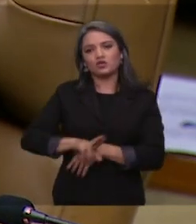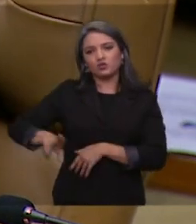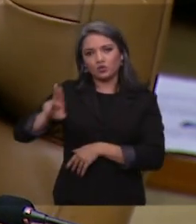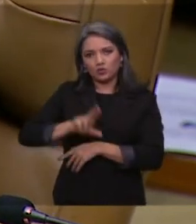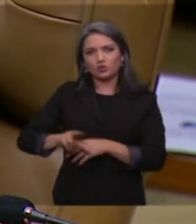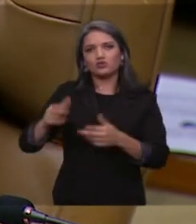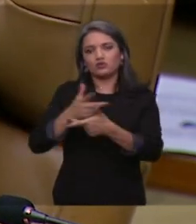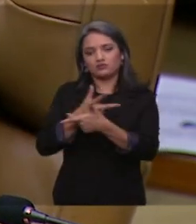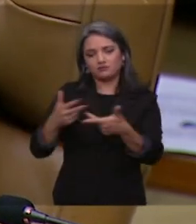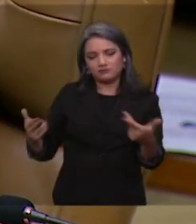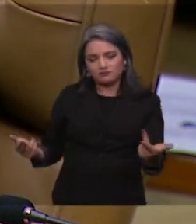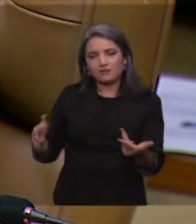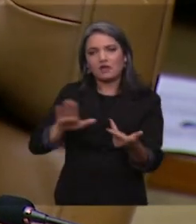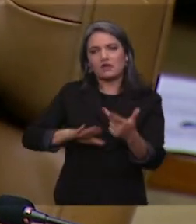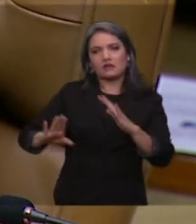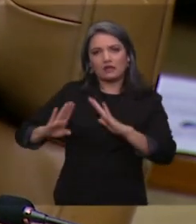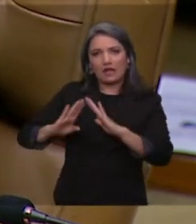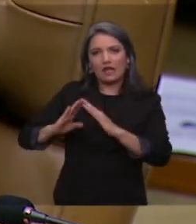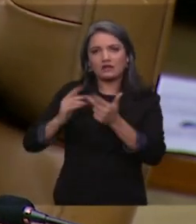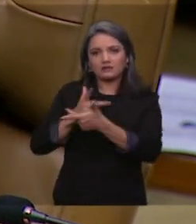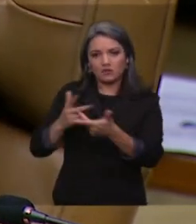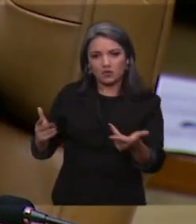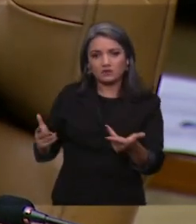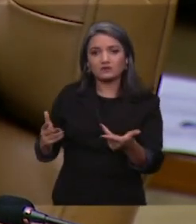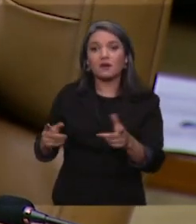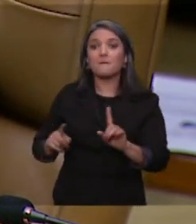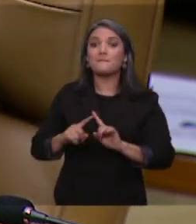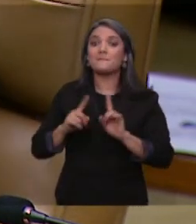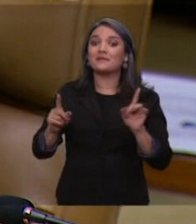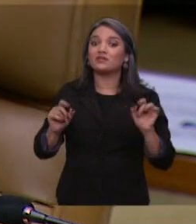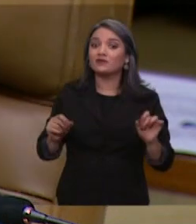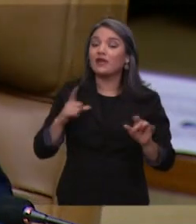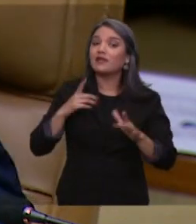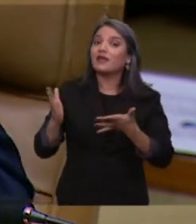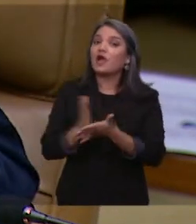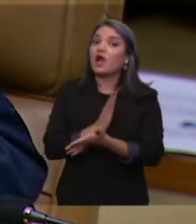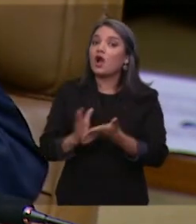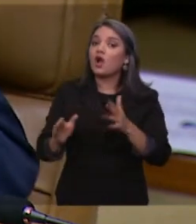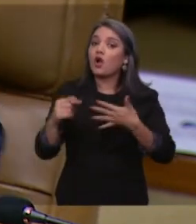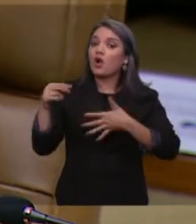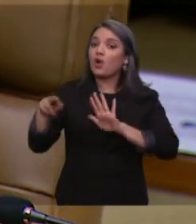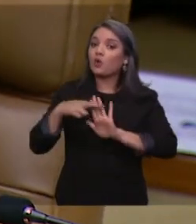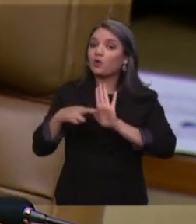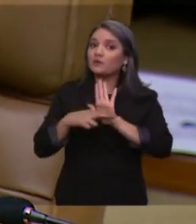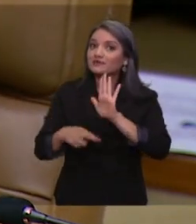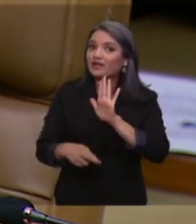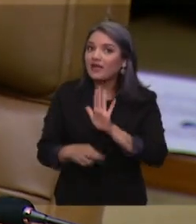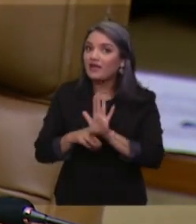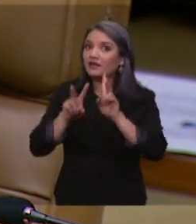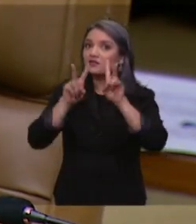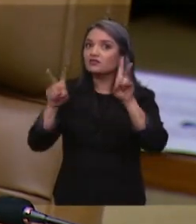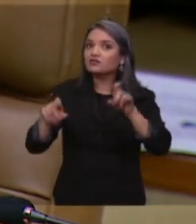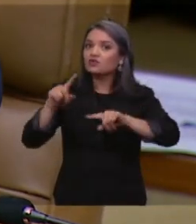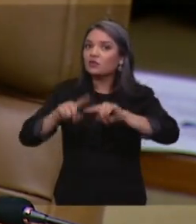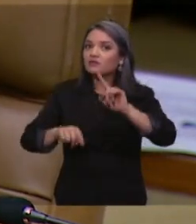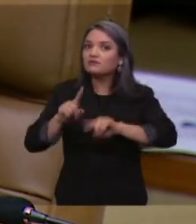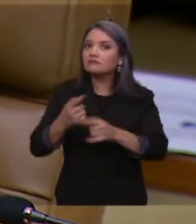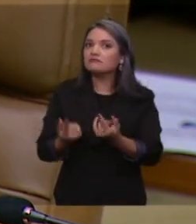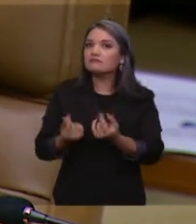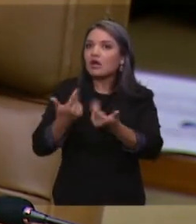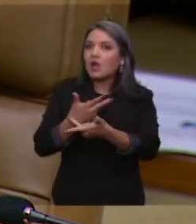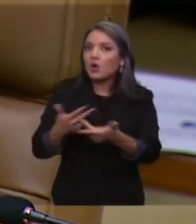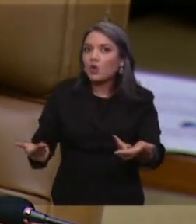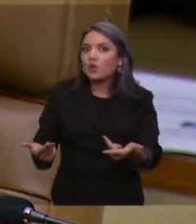mas respeitando também a posição do ministro Alexandre, mas há aspectos patrimoniais de resguardo da mulher que merecem ser